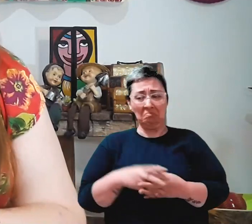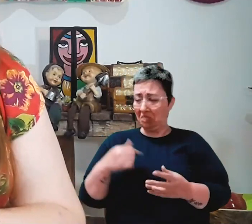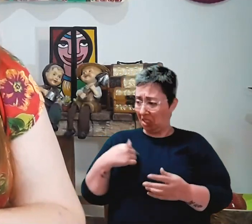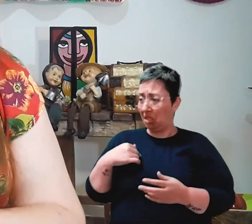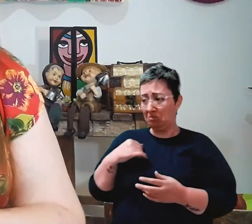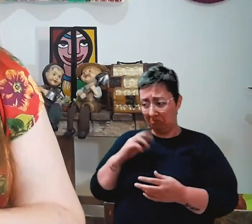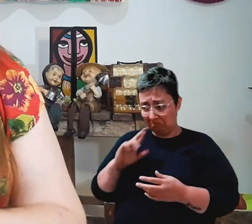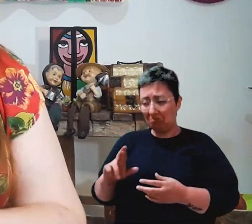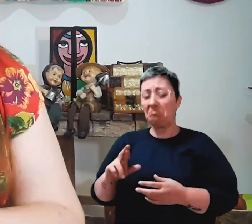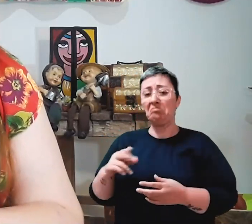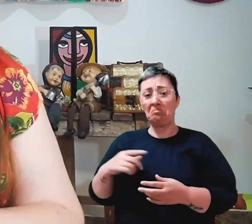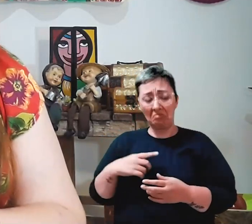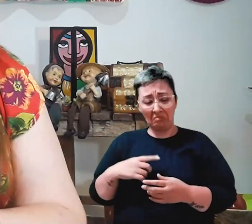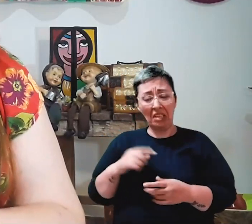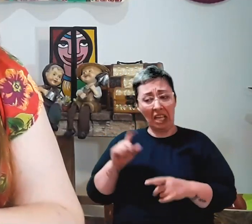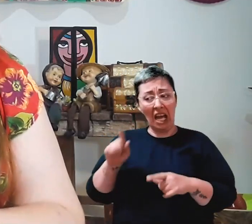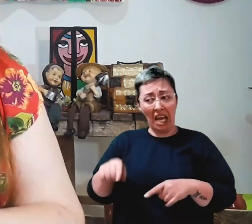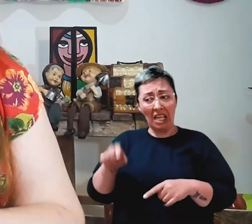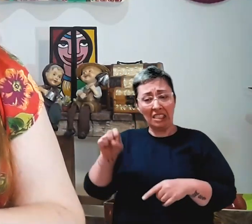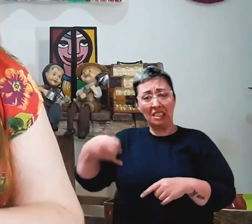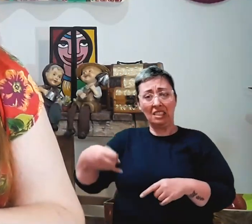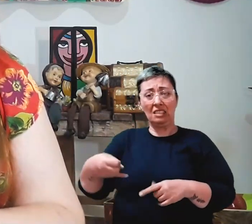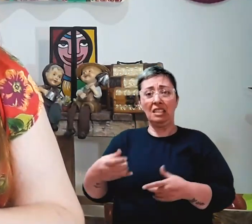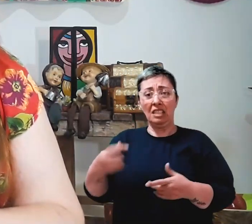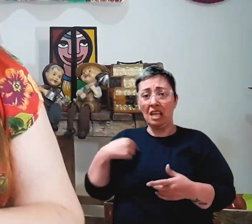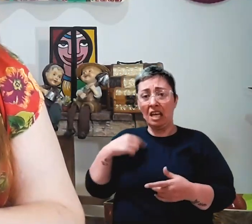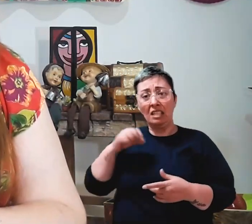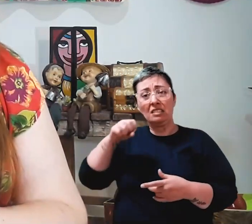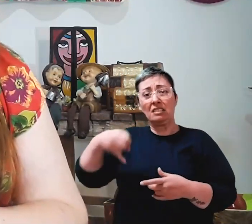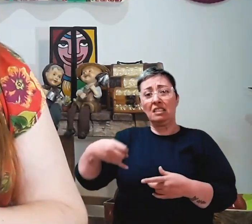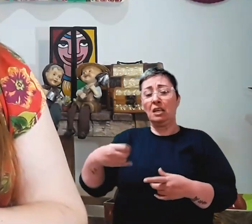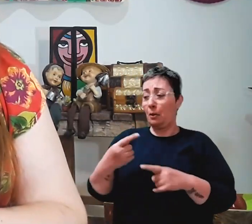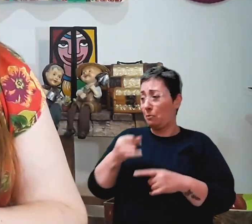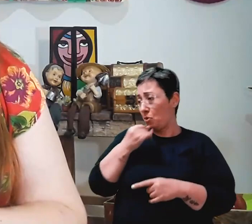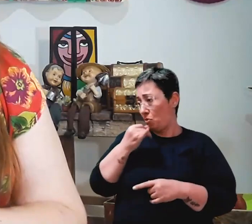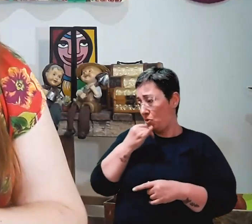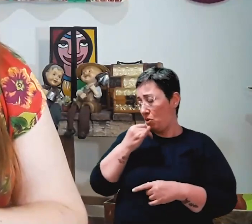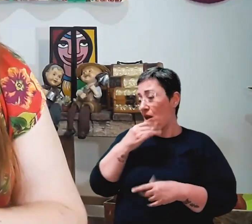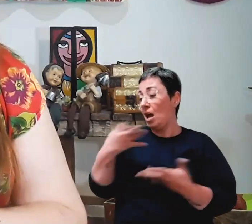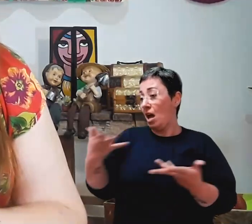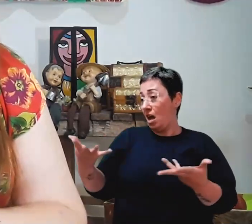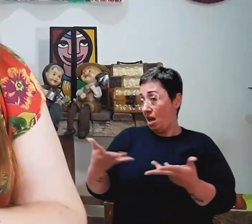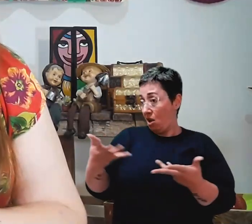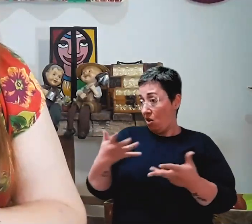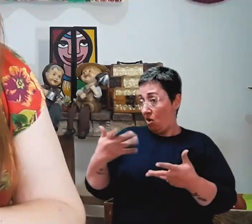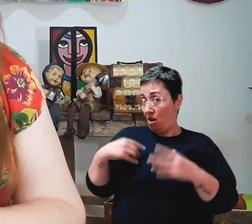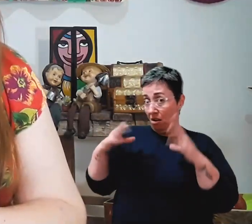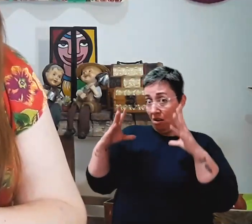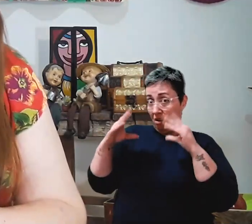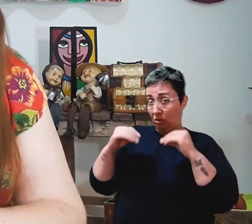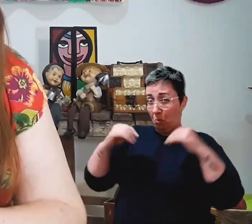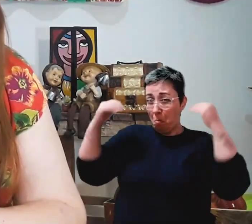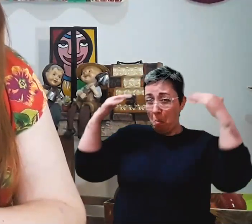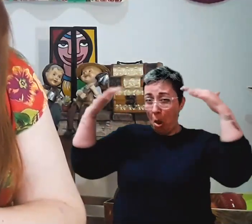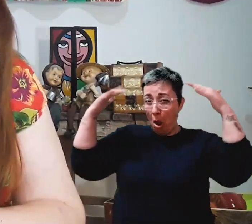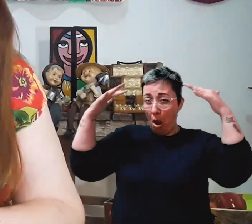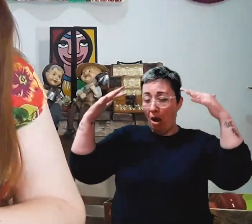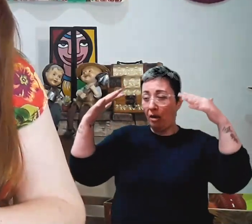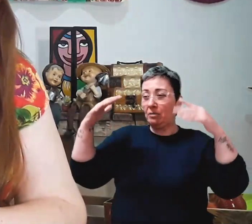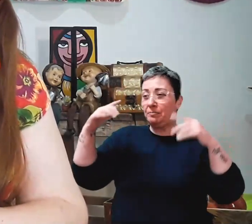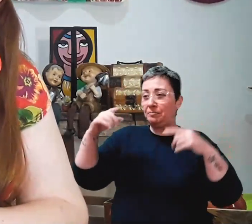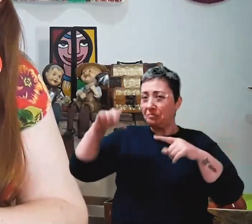eu respondia: é sim, vovó, é sim. Por exemplo, agora nessa noite de trovoada e